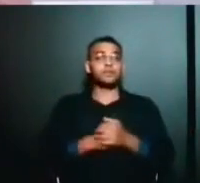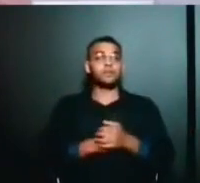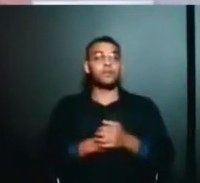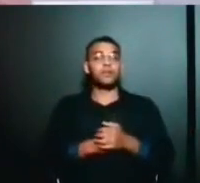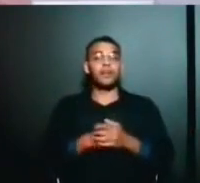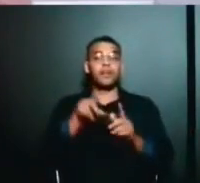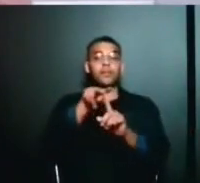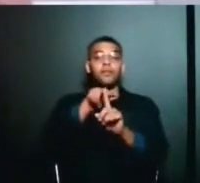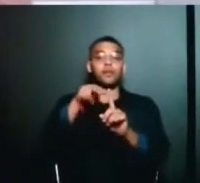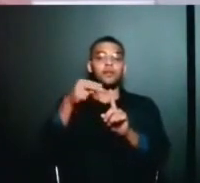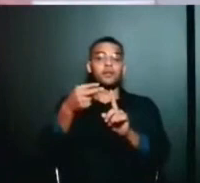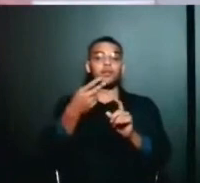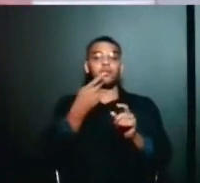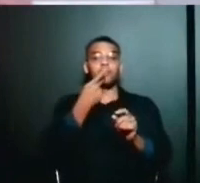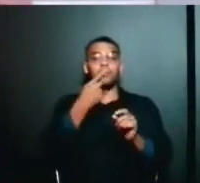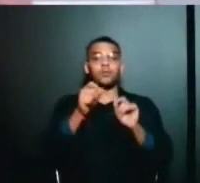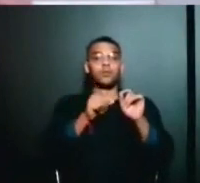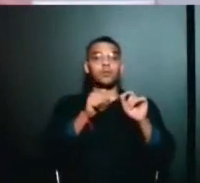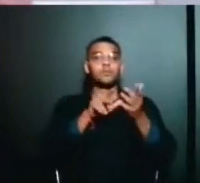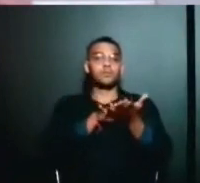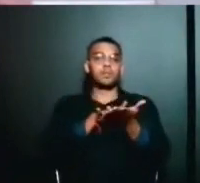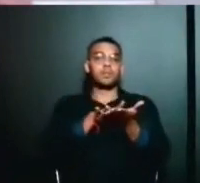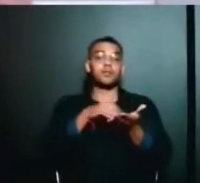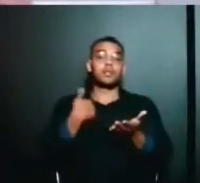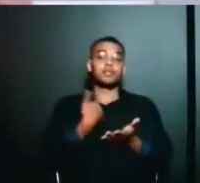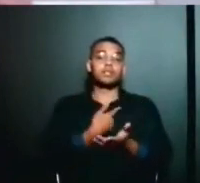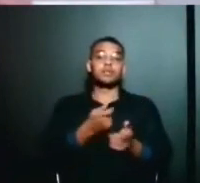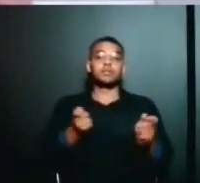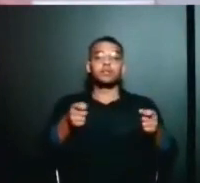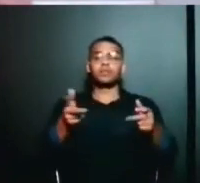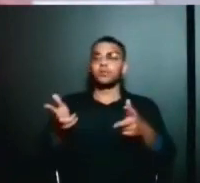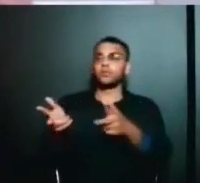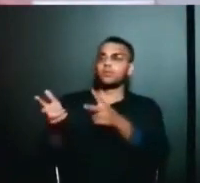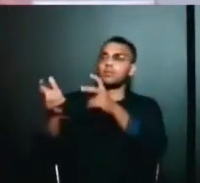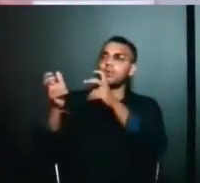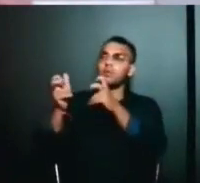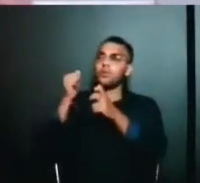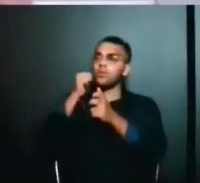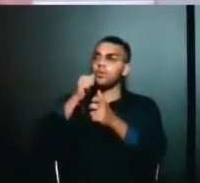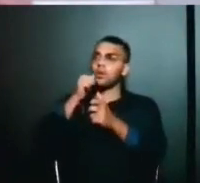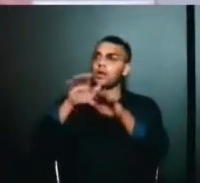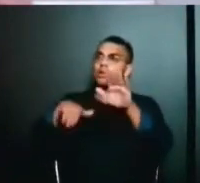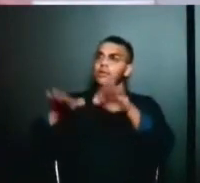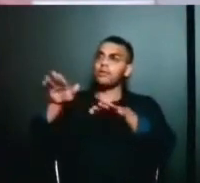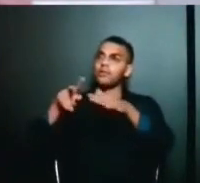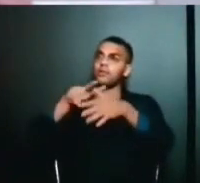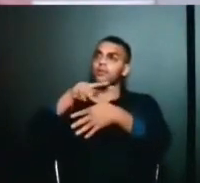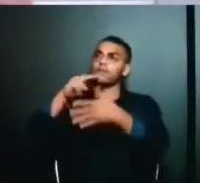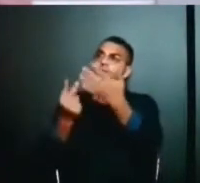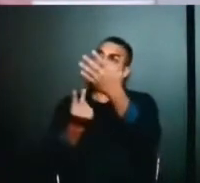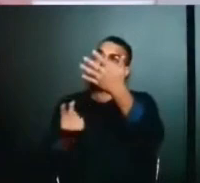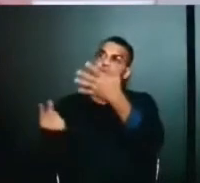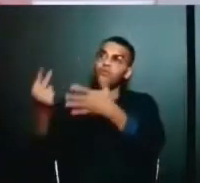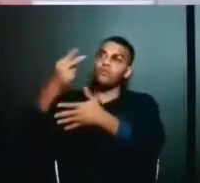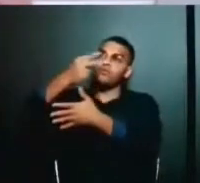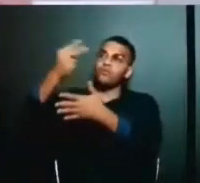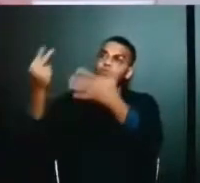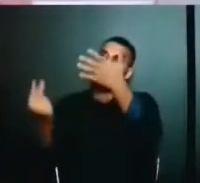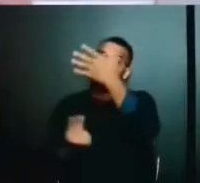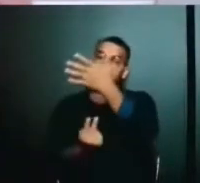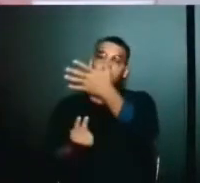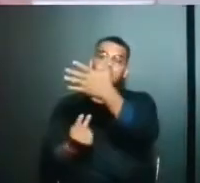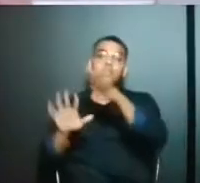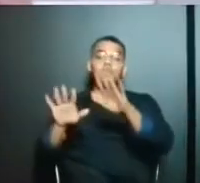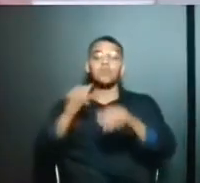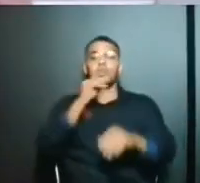traveste a verdade para que a gente veja somente aquele momento onde a mulher está em desvantagem. E apenas para a gente concluir essa questão, o